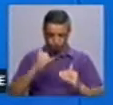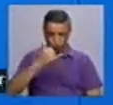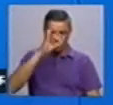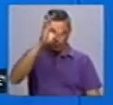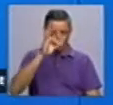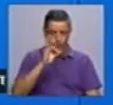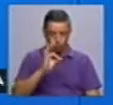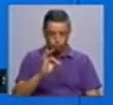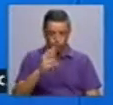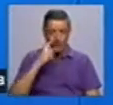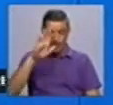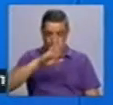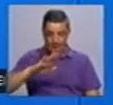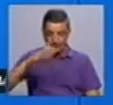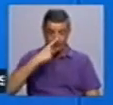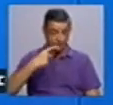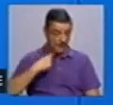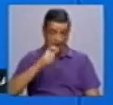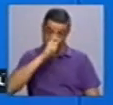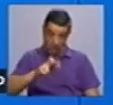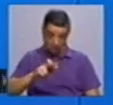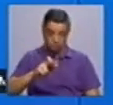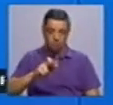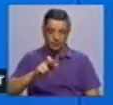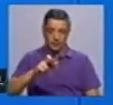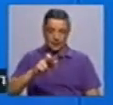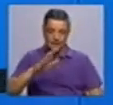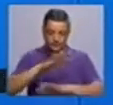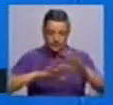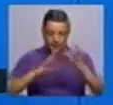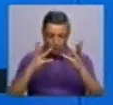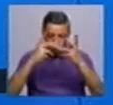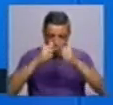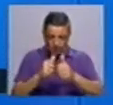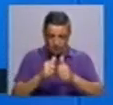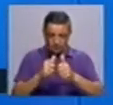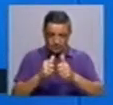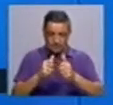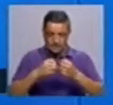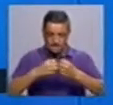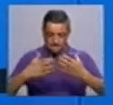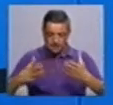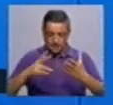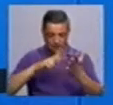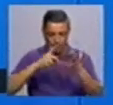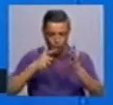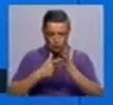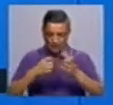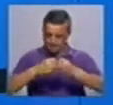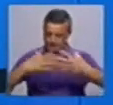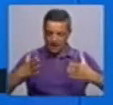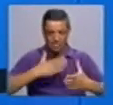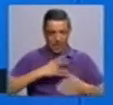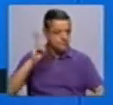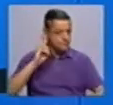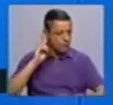2% a margem de erro na sua medição. Portanto, temos também cada vez mais tecnologia que nos dá valores